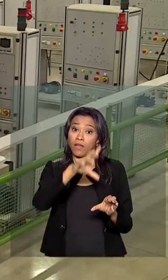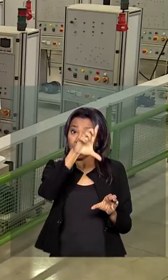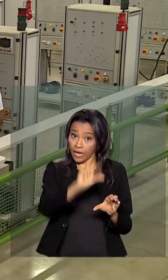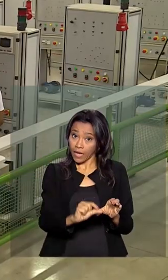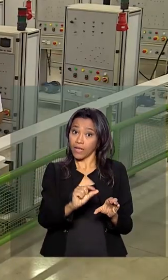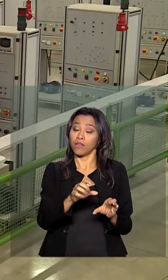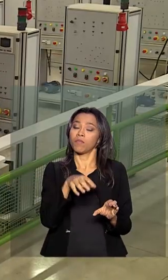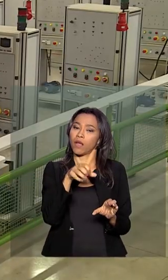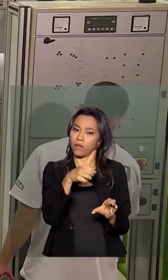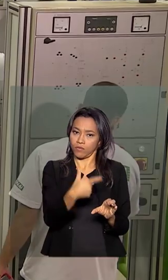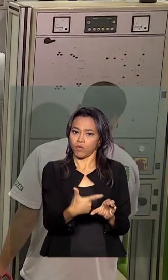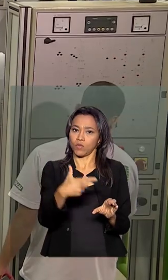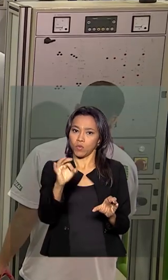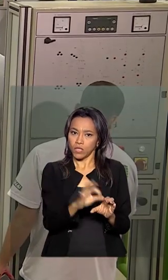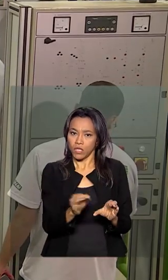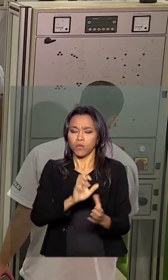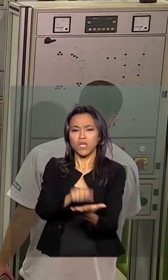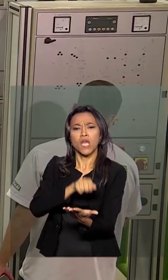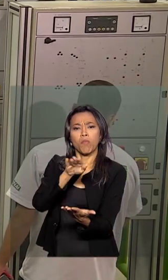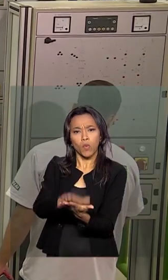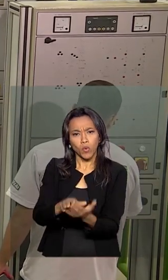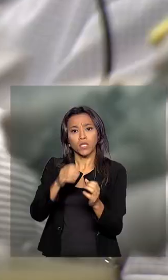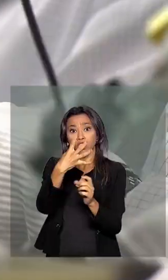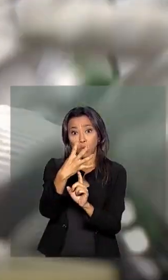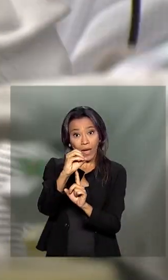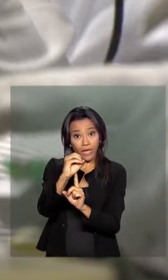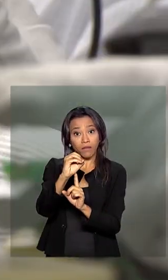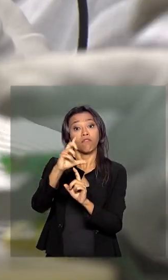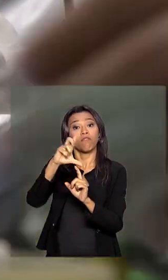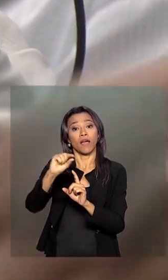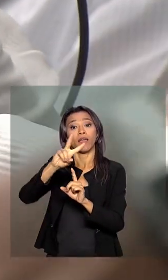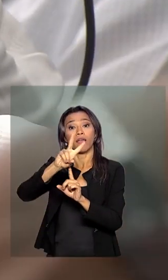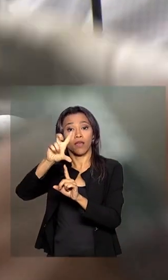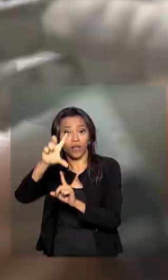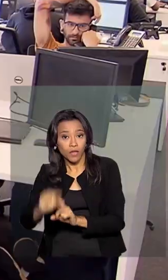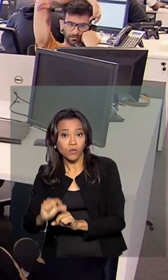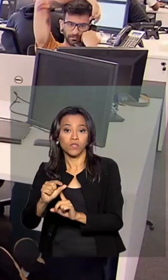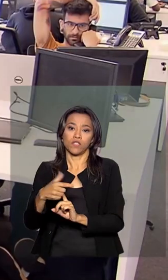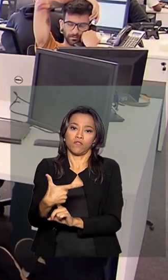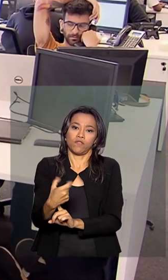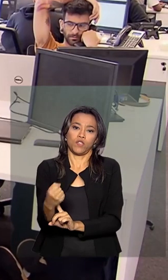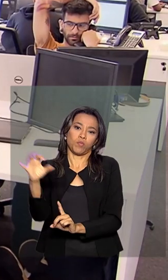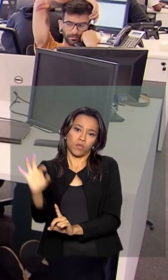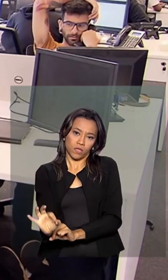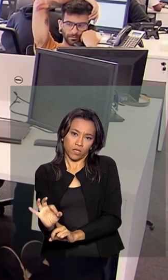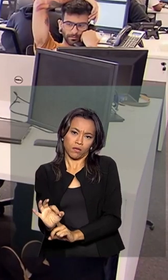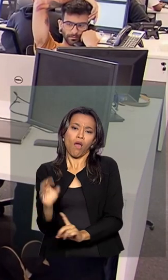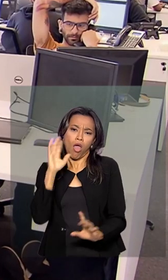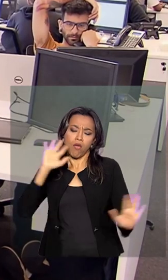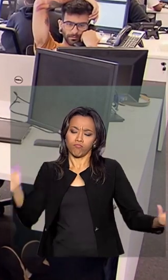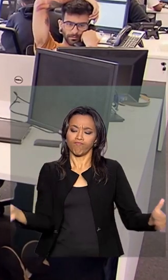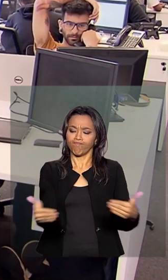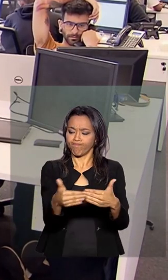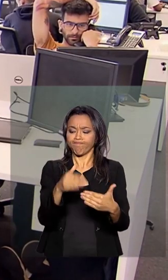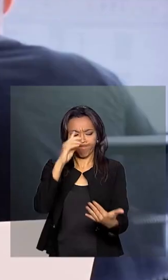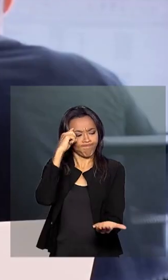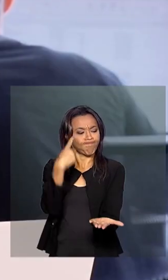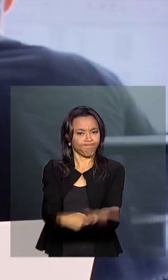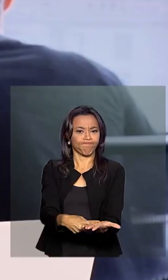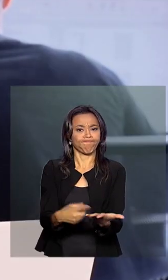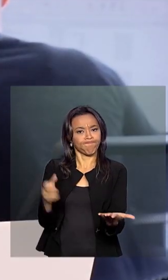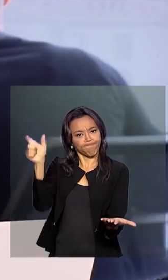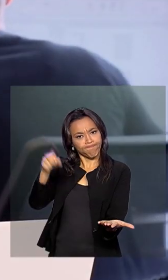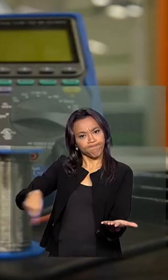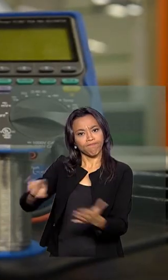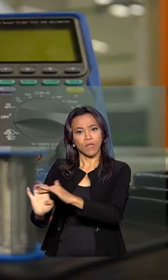e o valor da multa poderá ser reduzido de 40 para 20%. Decidida em comum acordo entre o empregado e